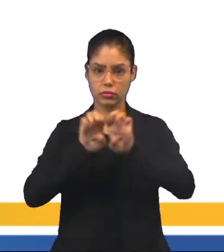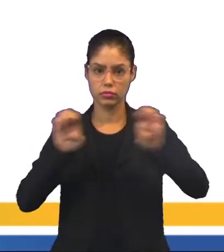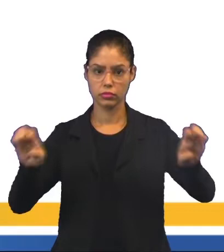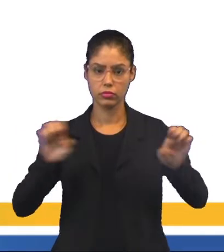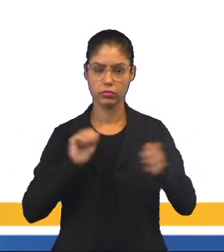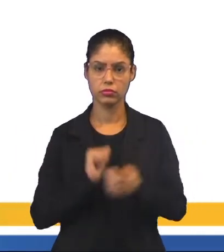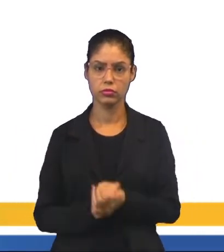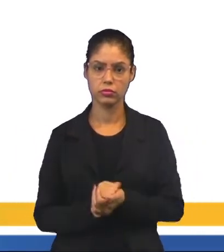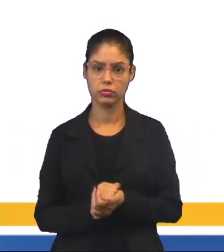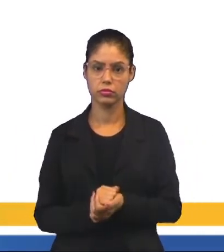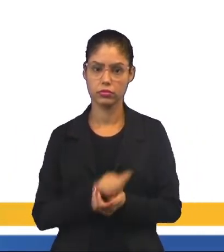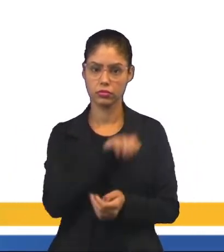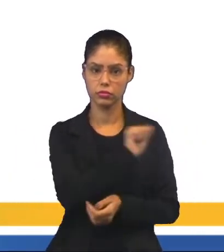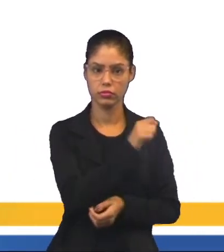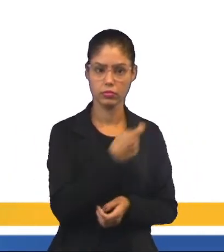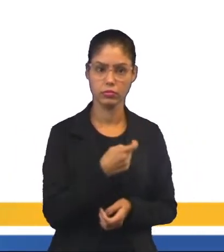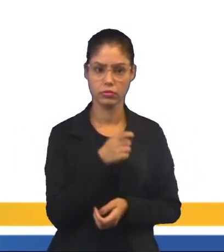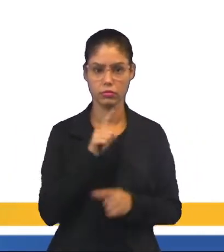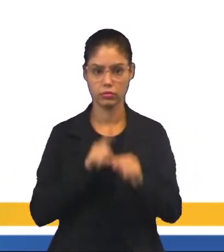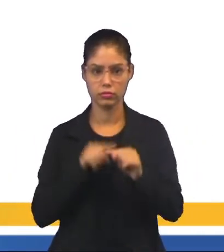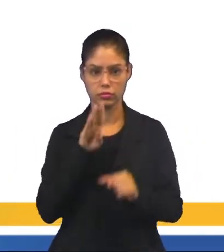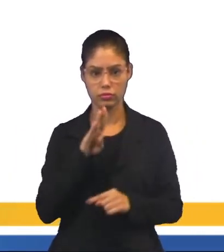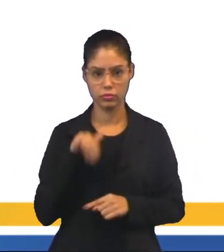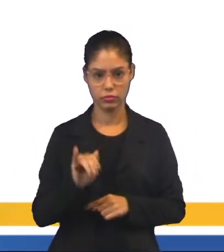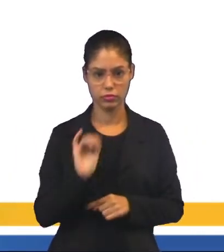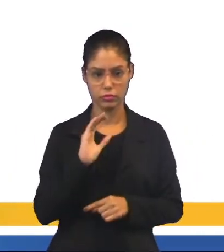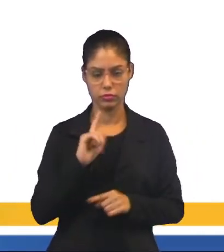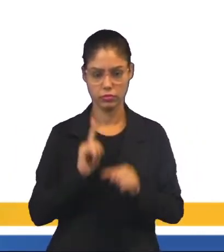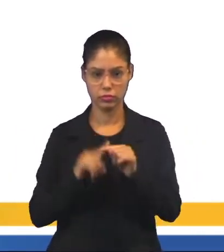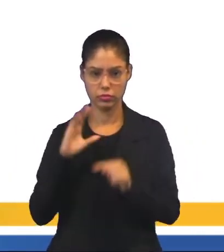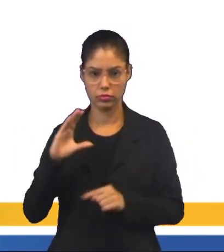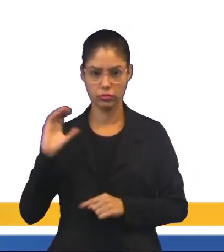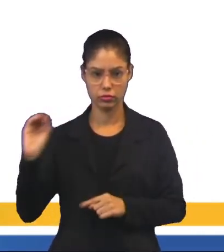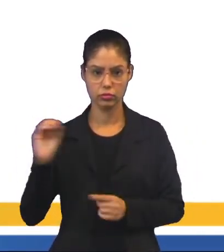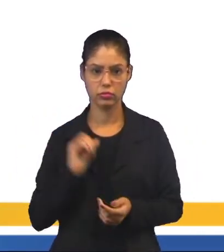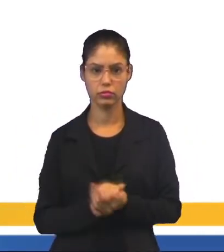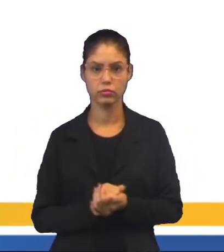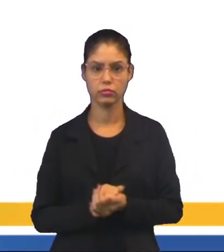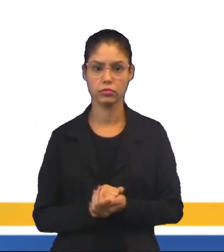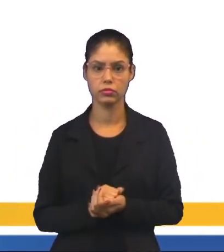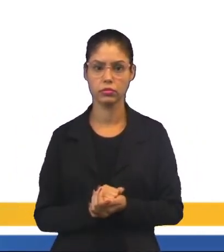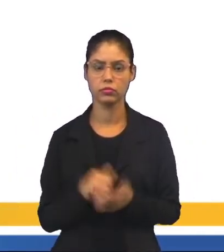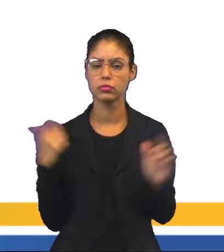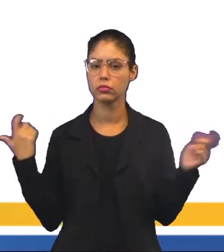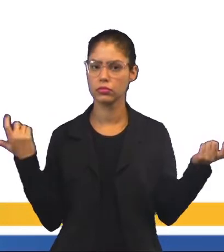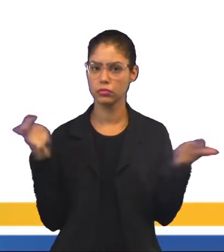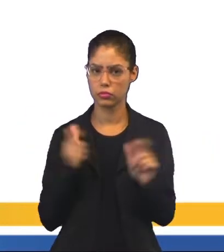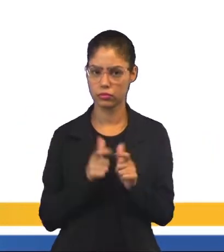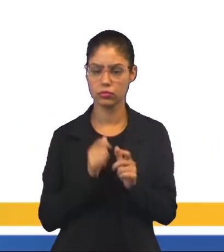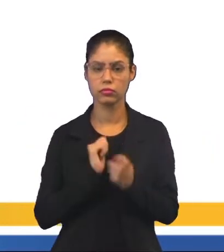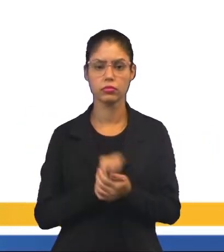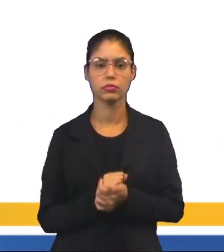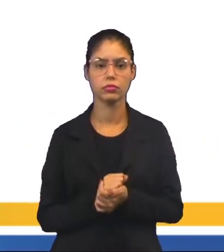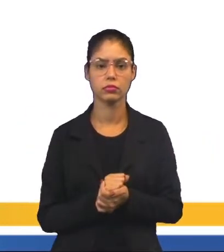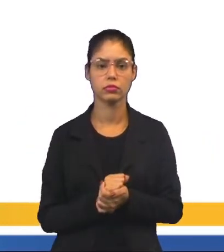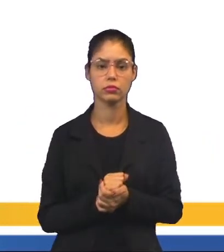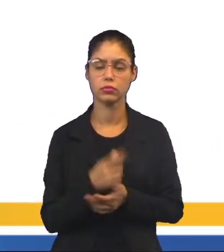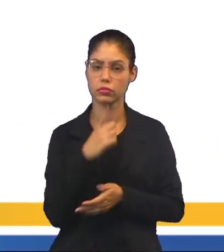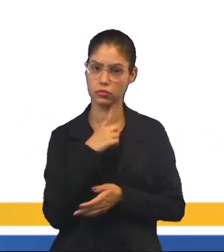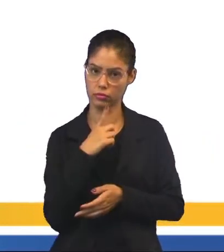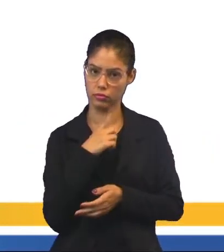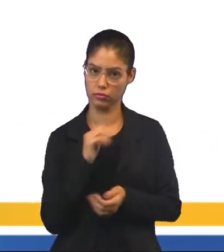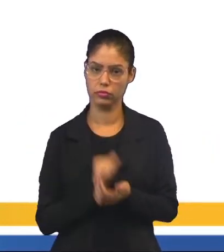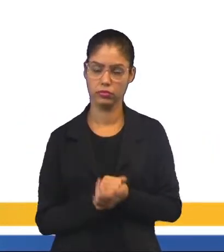equação ax mais by mais c igual a zero, a sua equação reduzida é